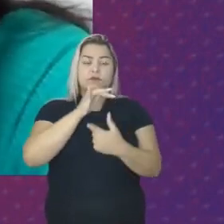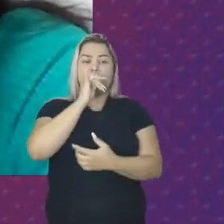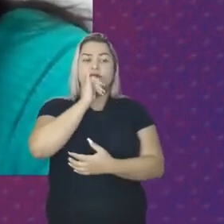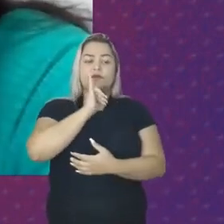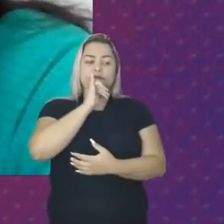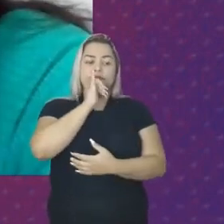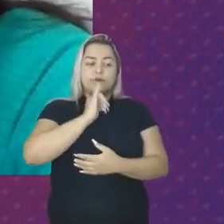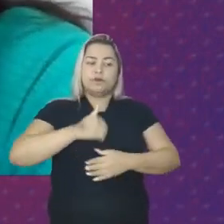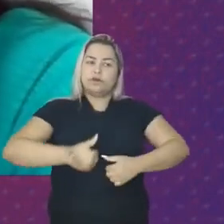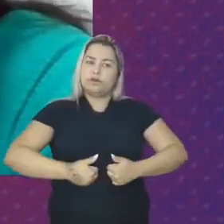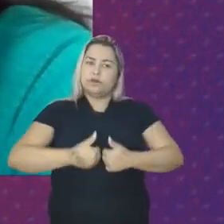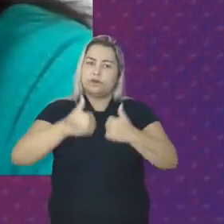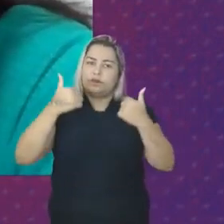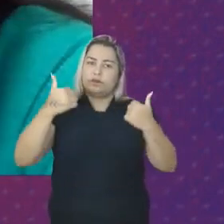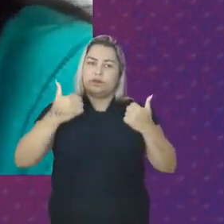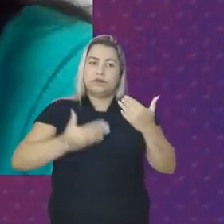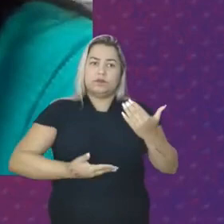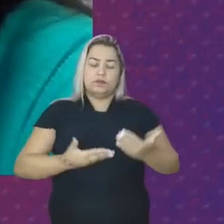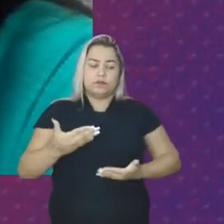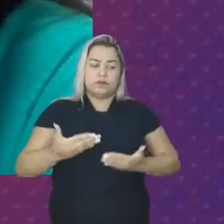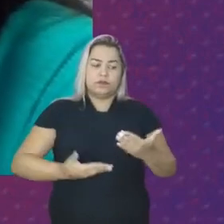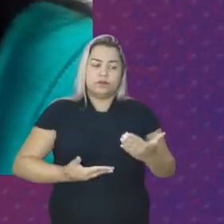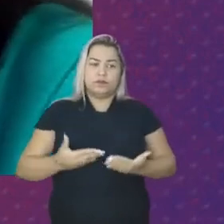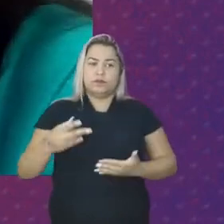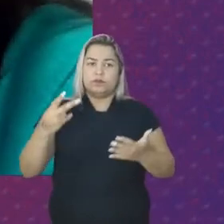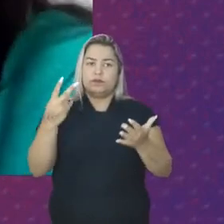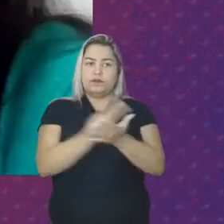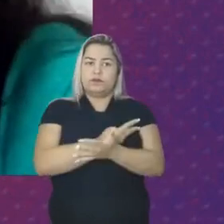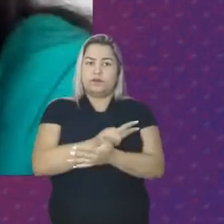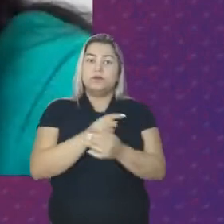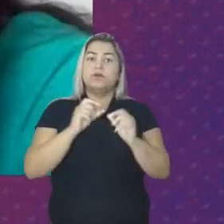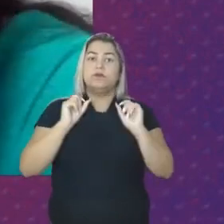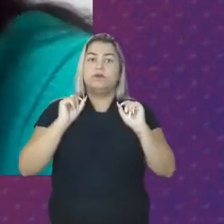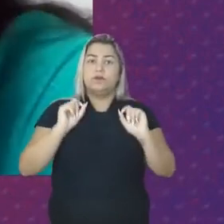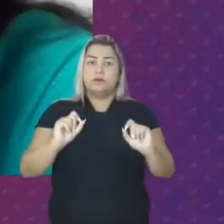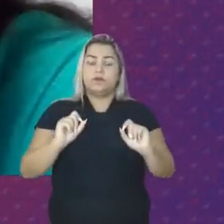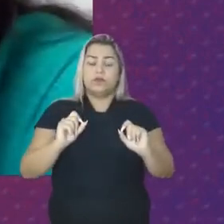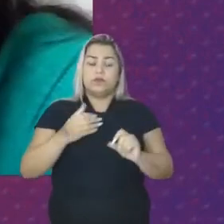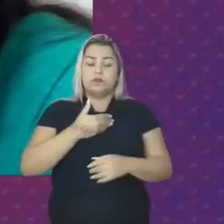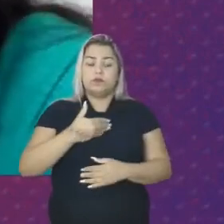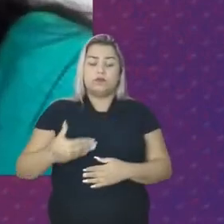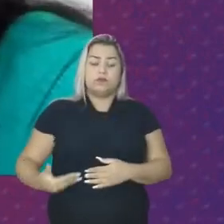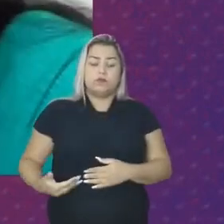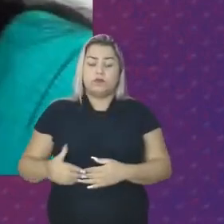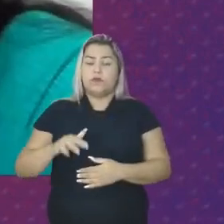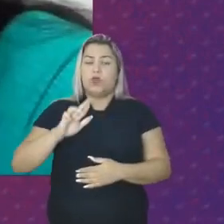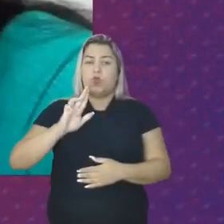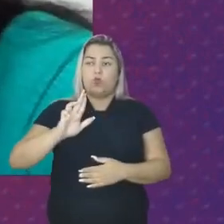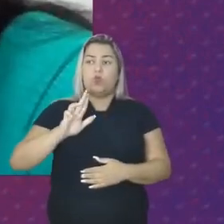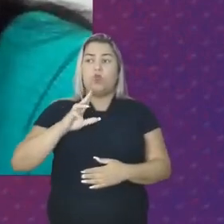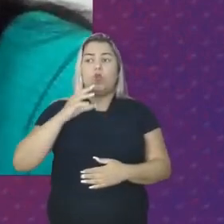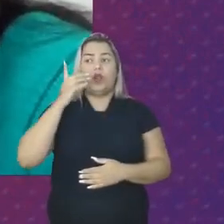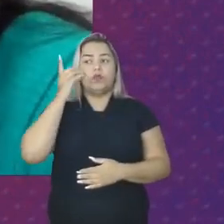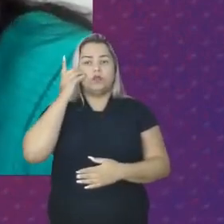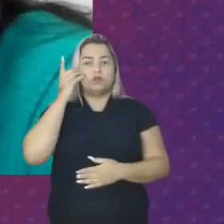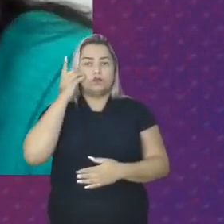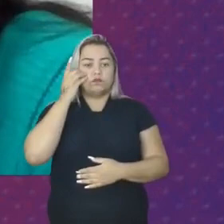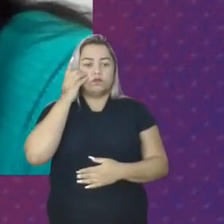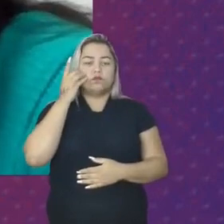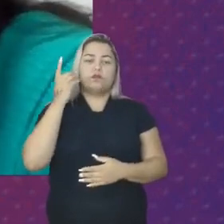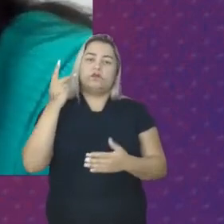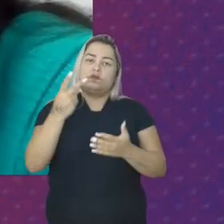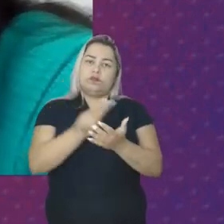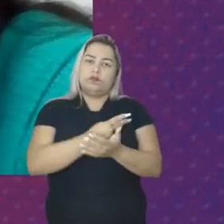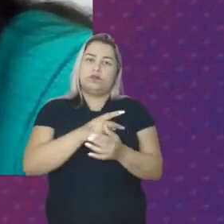para a qualidade do serviço que acontecia até então nos governos Lula e Dilma. Então, a gente passa